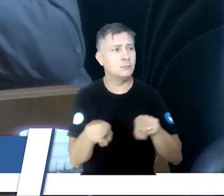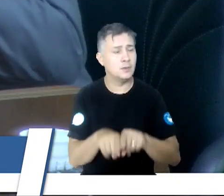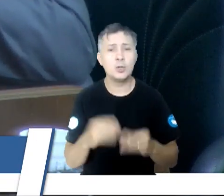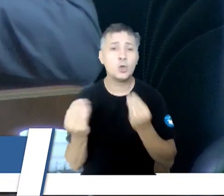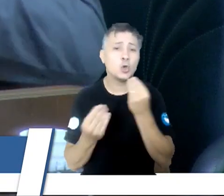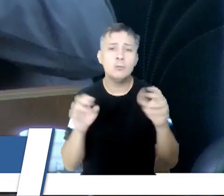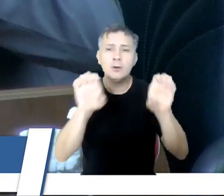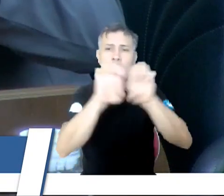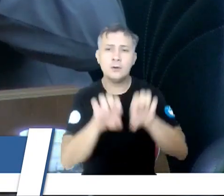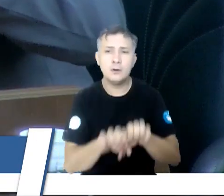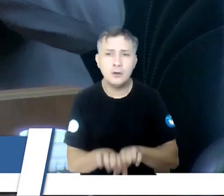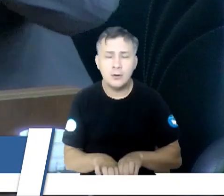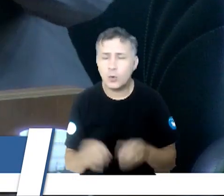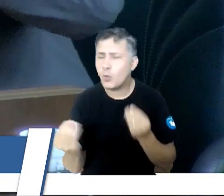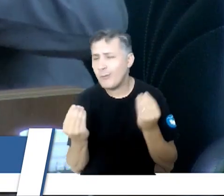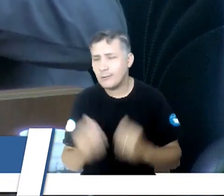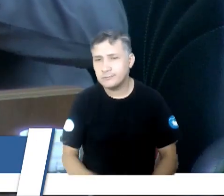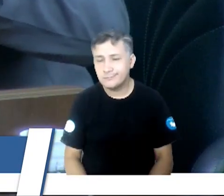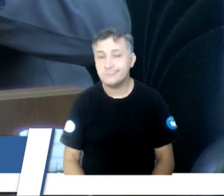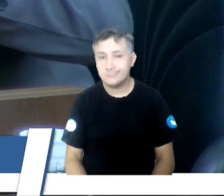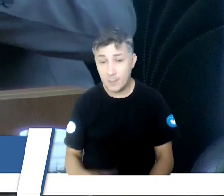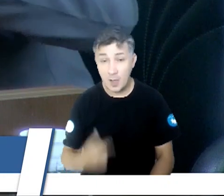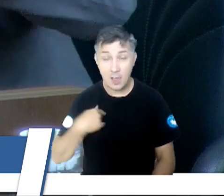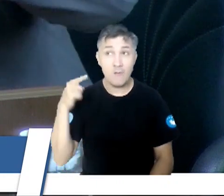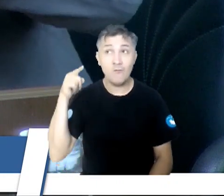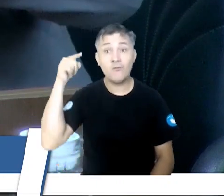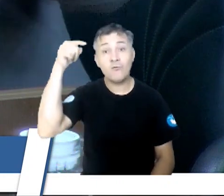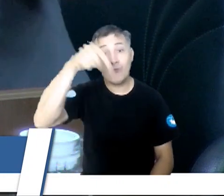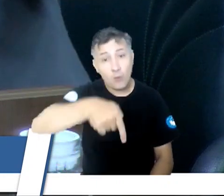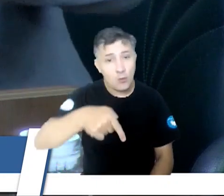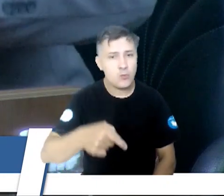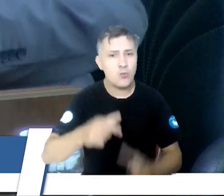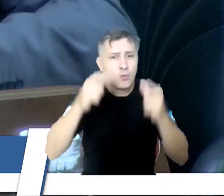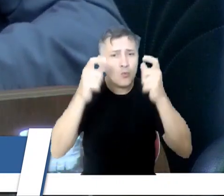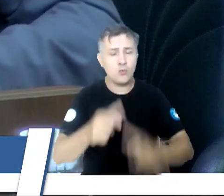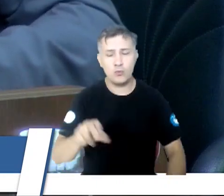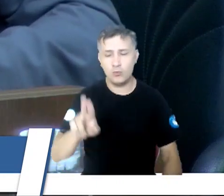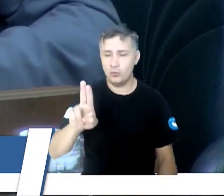numa solenidade na Unifacep sobre corta-fogo que está o